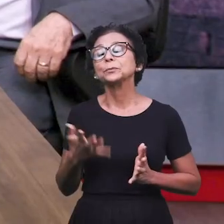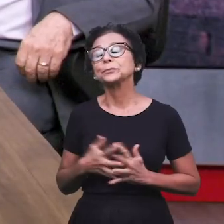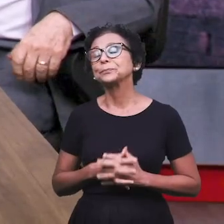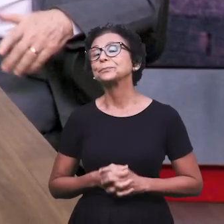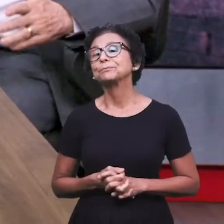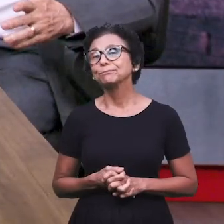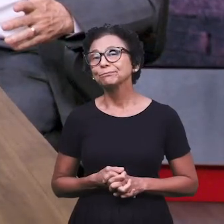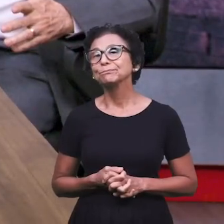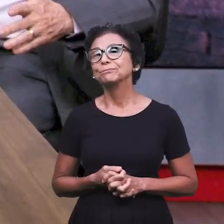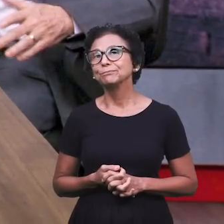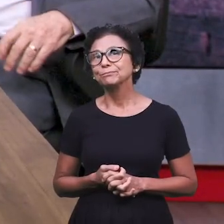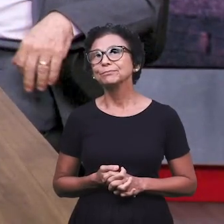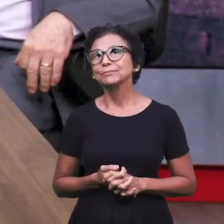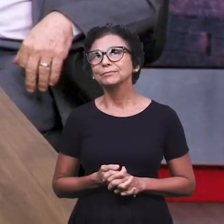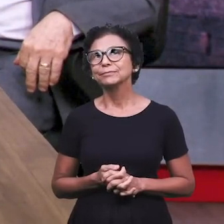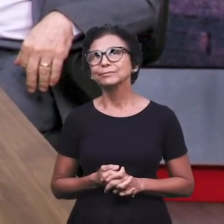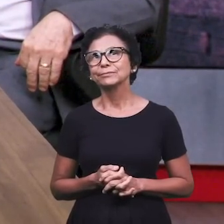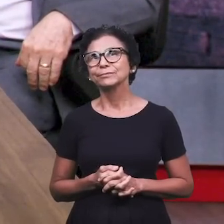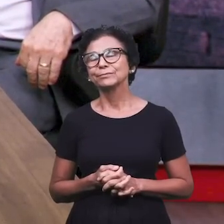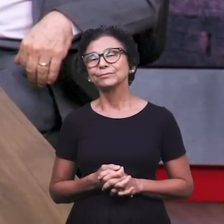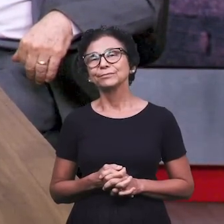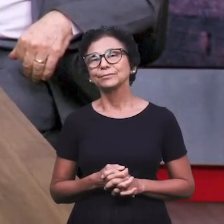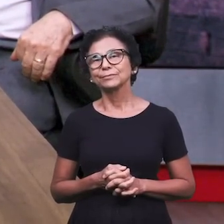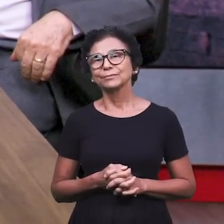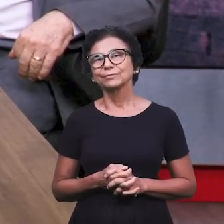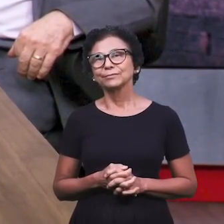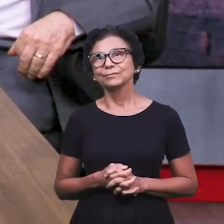nós já passamos aqui no programa teu, tinha 120 pessoas, né?